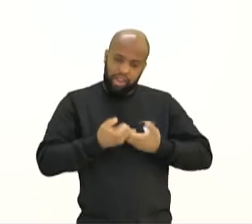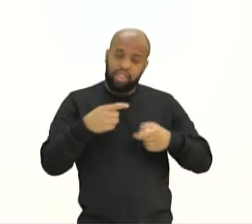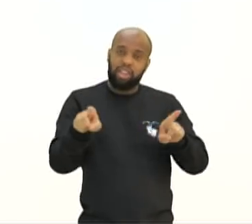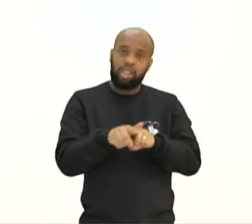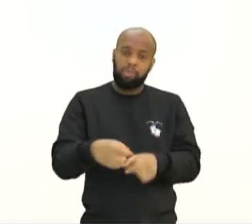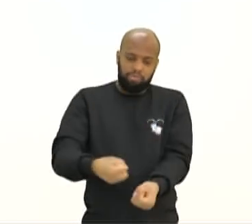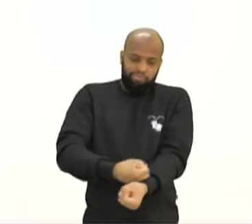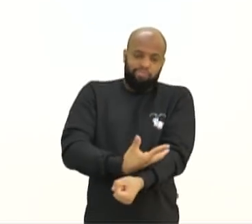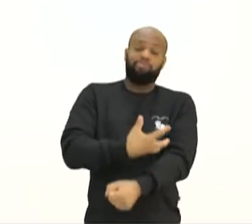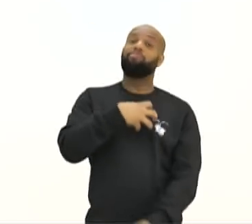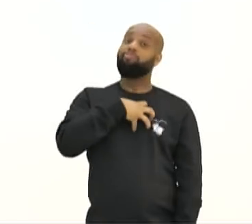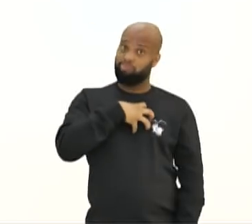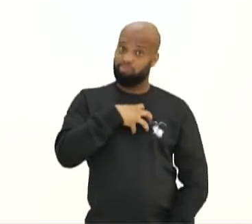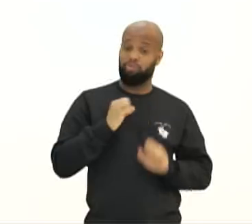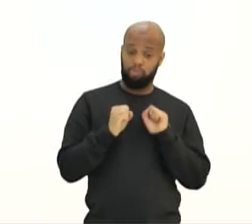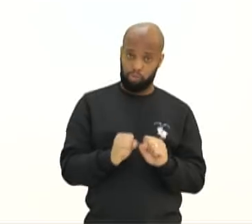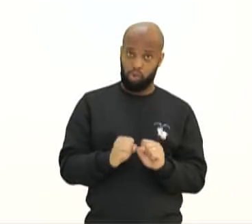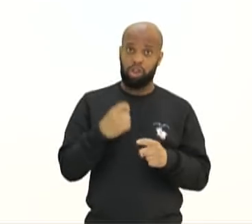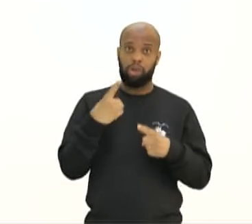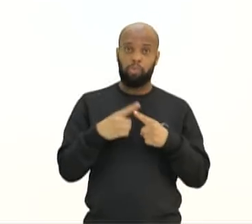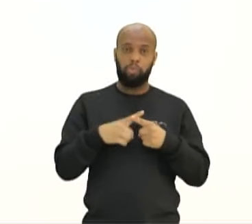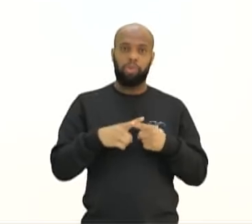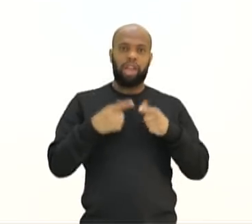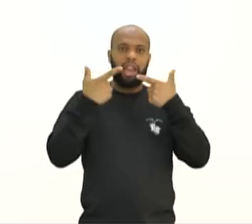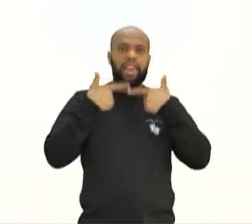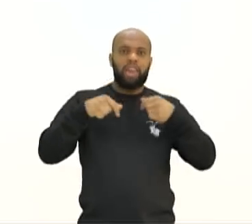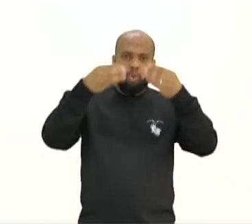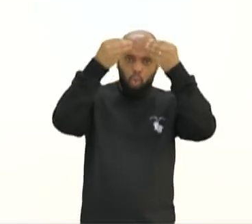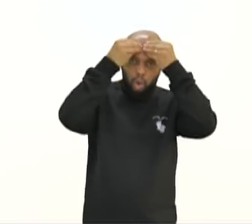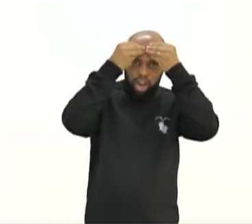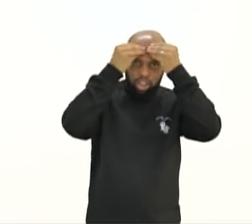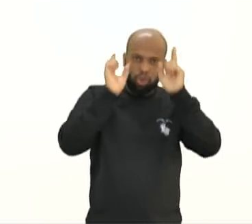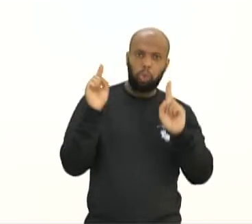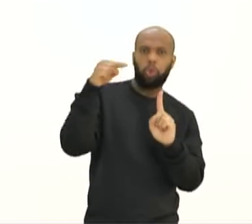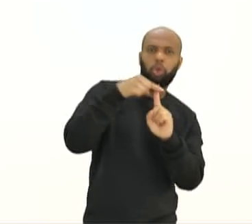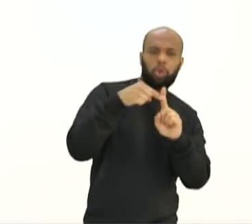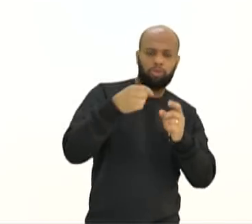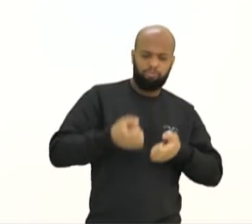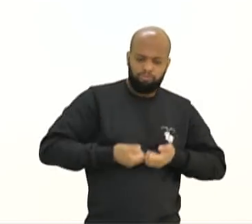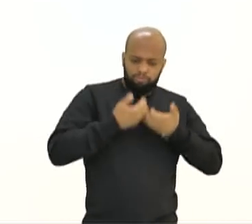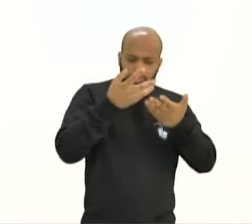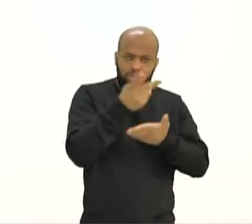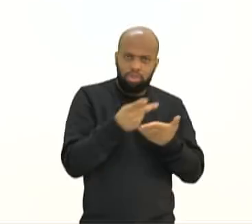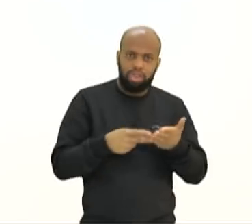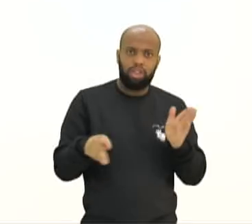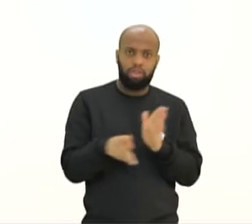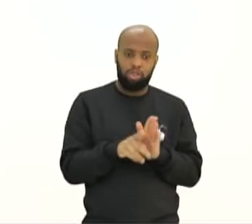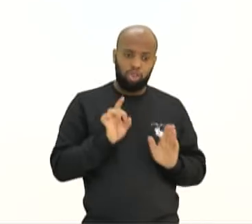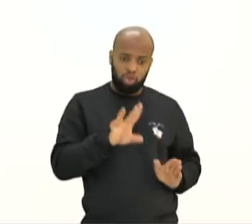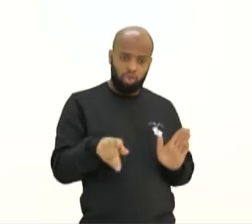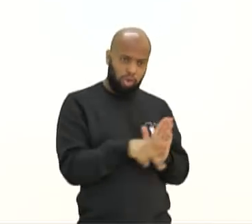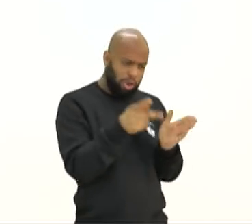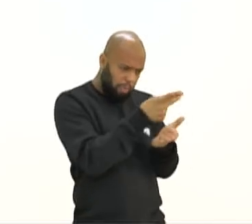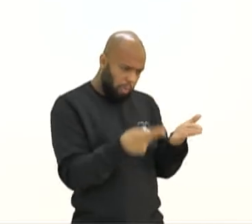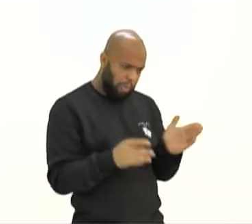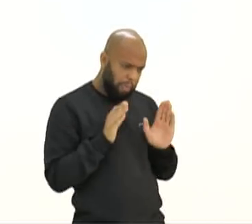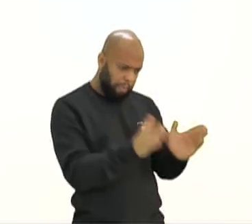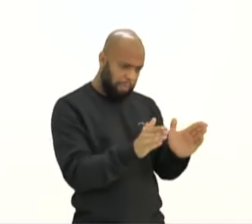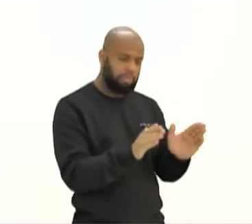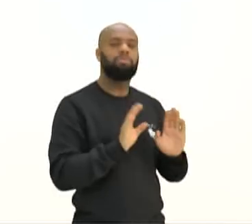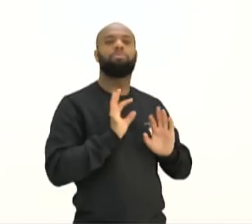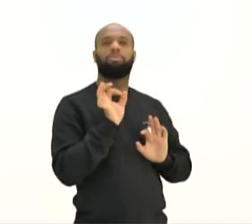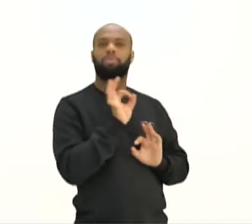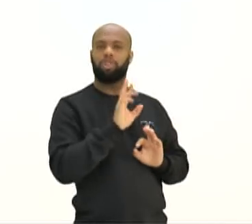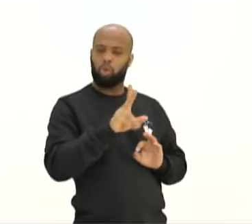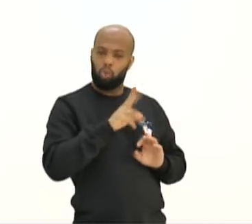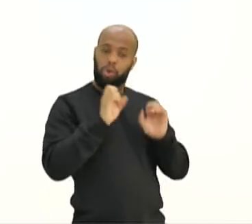Vou lembrá-los, a linguagem poética, a função poética da linguagem, ela não é exclusiva dos poemas. Neste texto